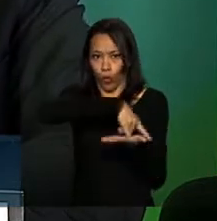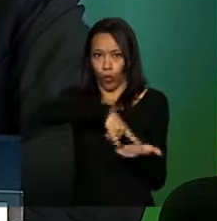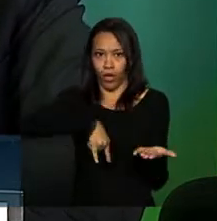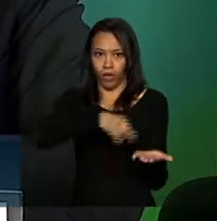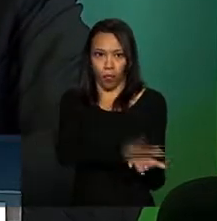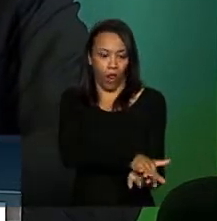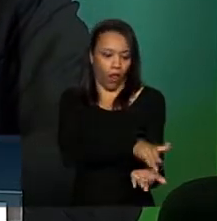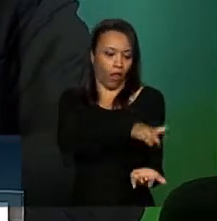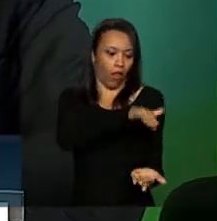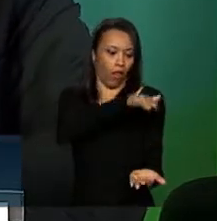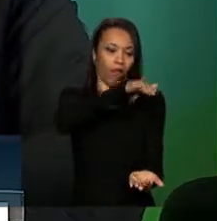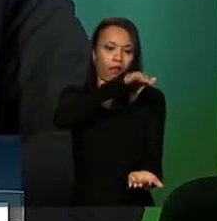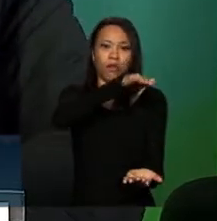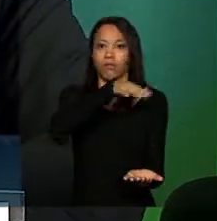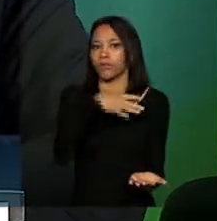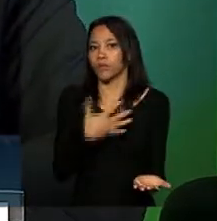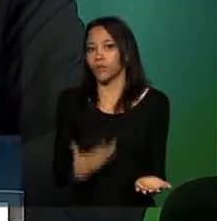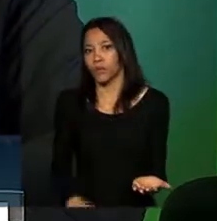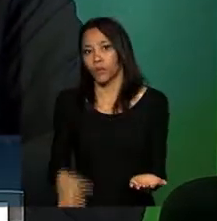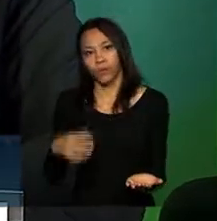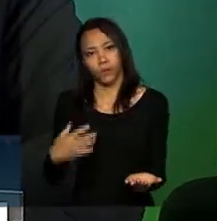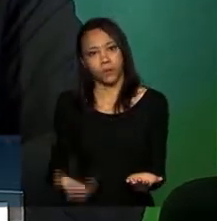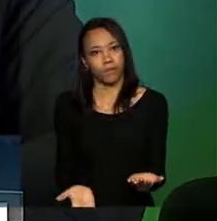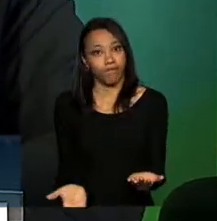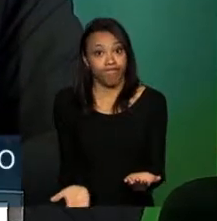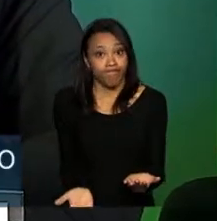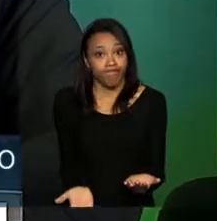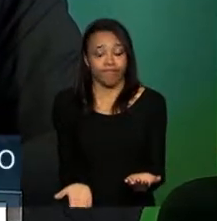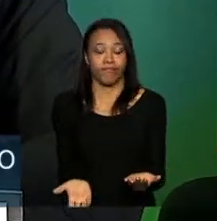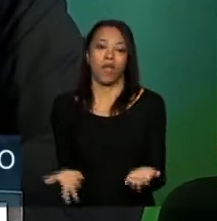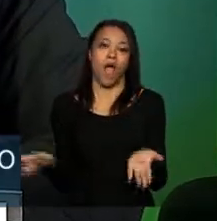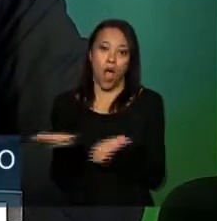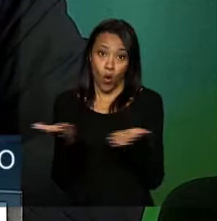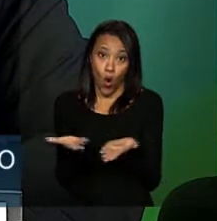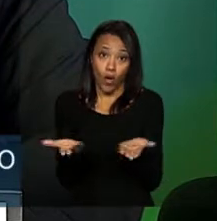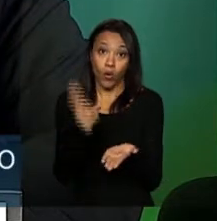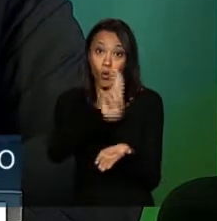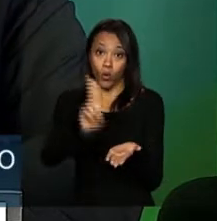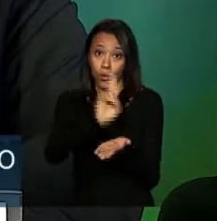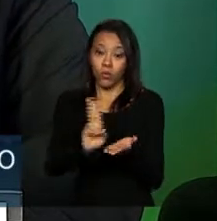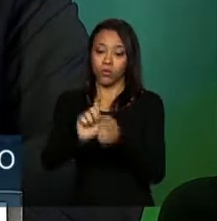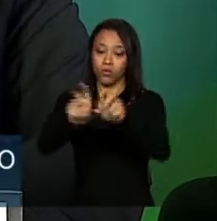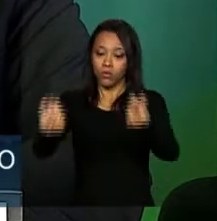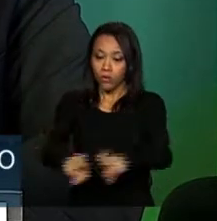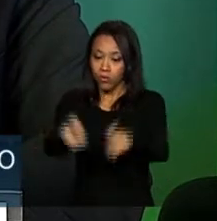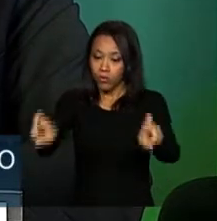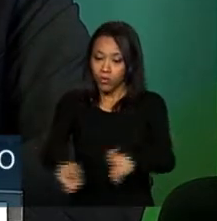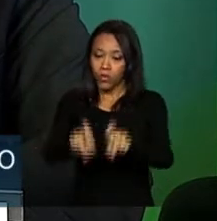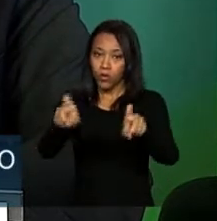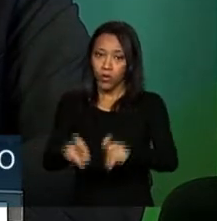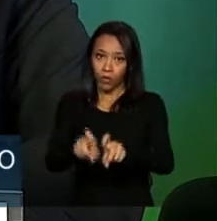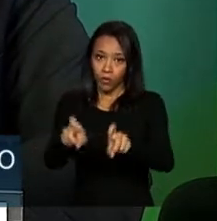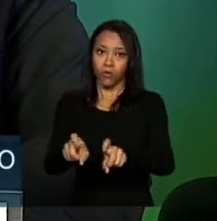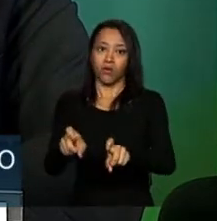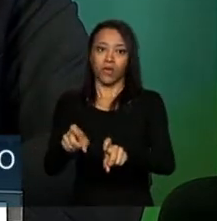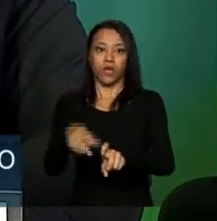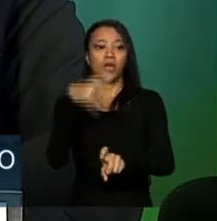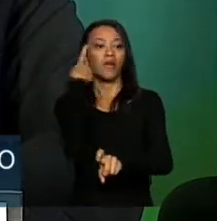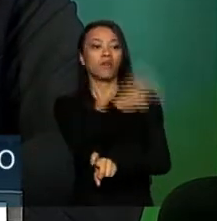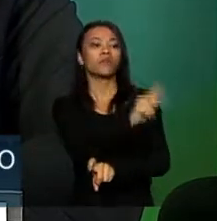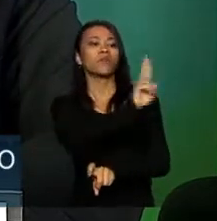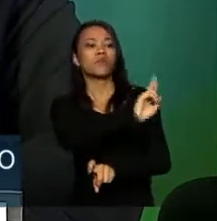uma sacola de documentos, etc. Agora, com o processo de informatização, né, o histórico da pessoa